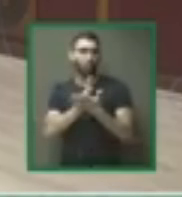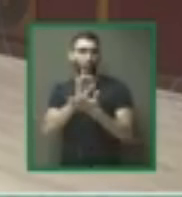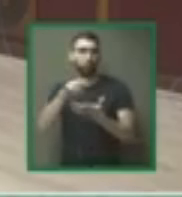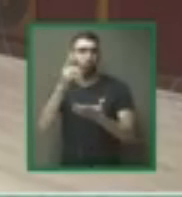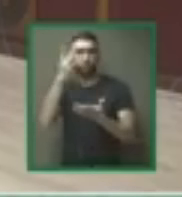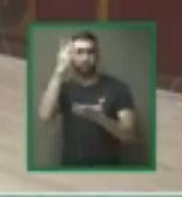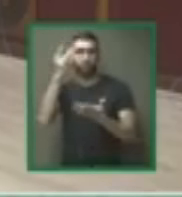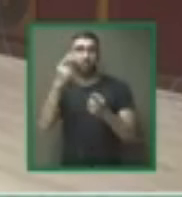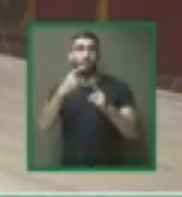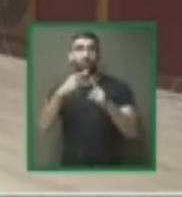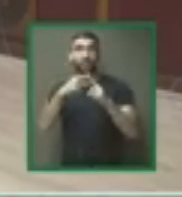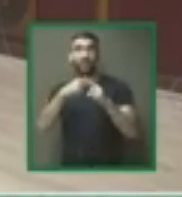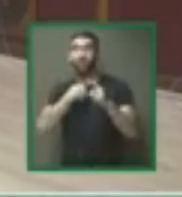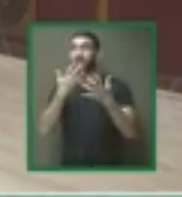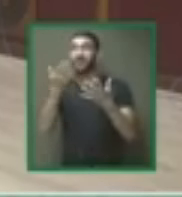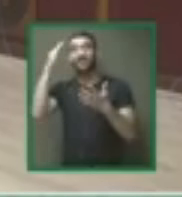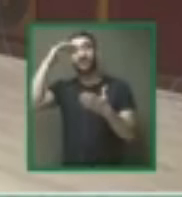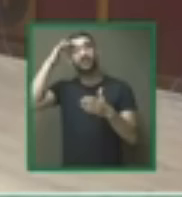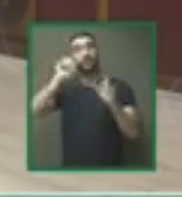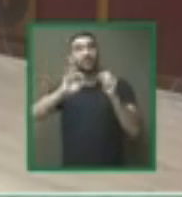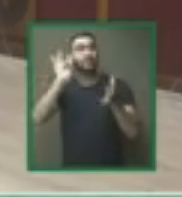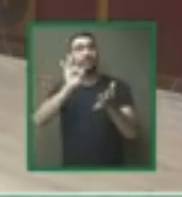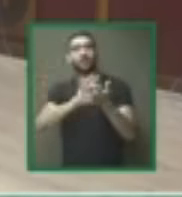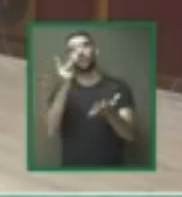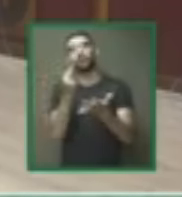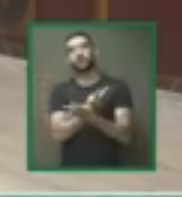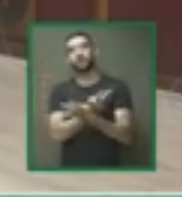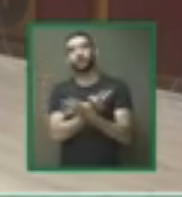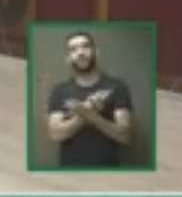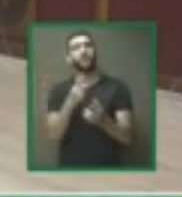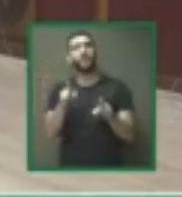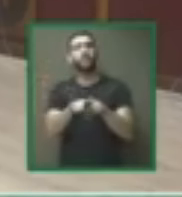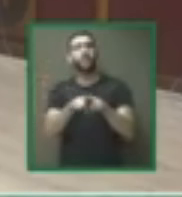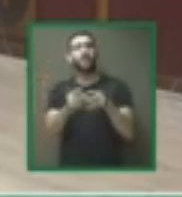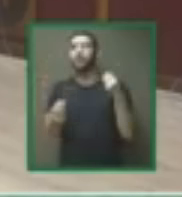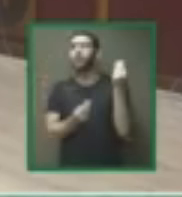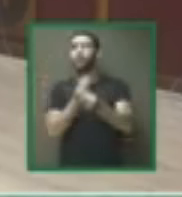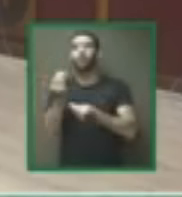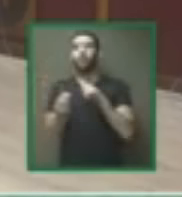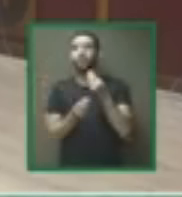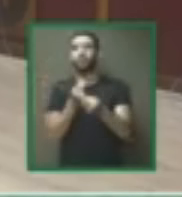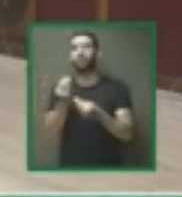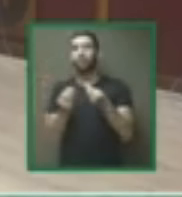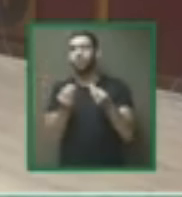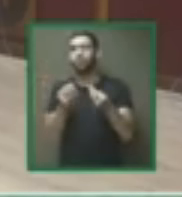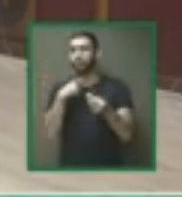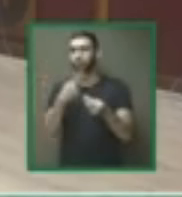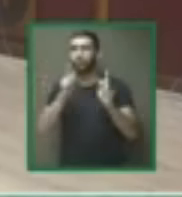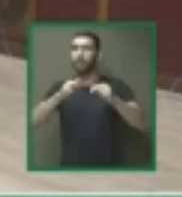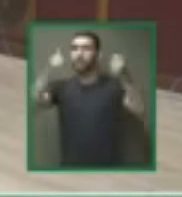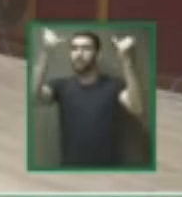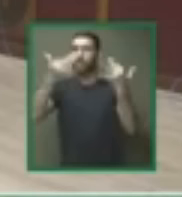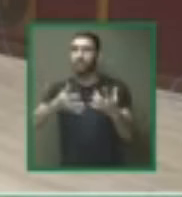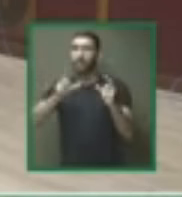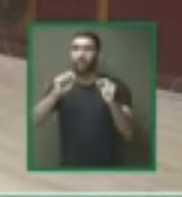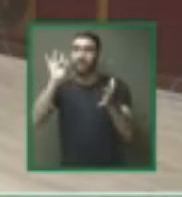para entender o que estava acontecendo, como que a gente poderia esclarecer os fatos,